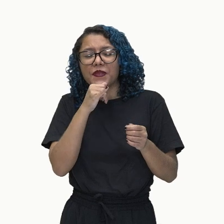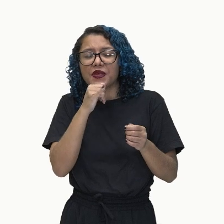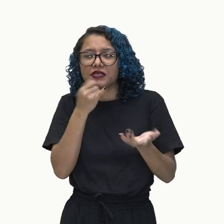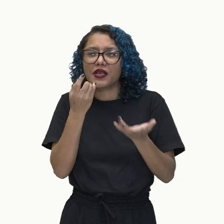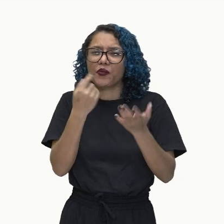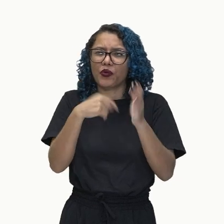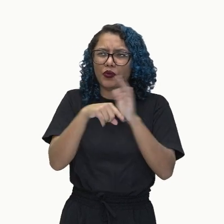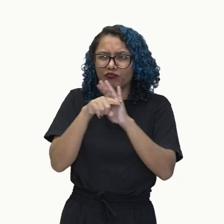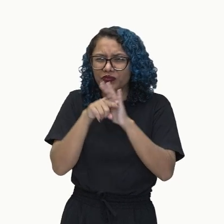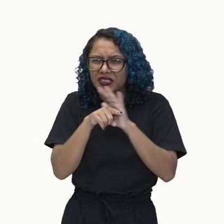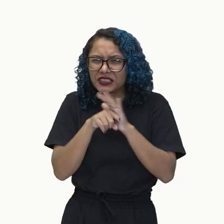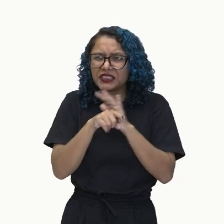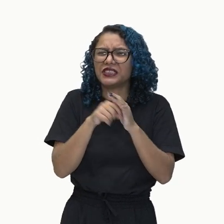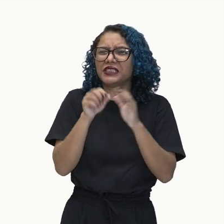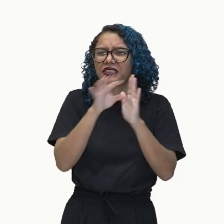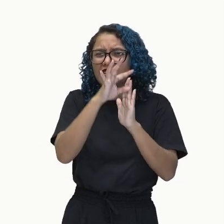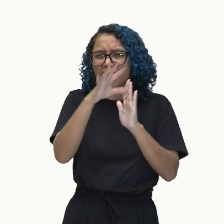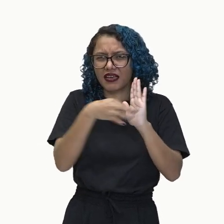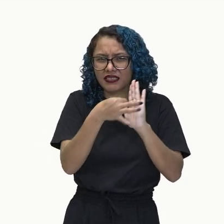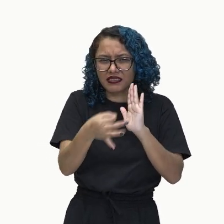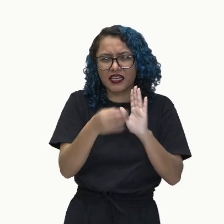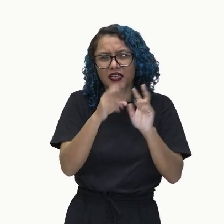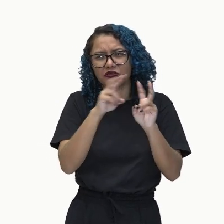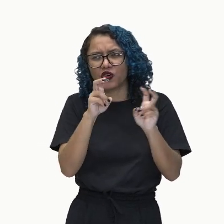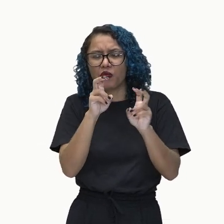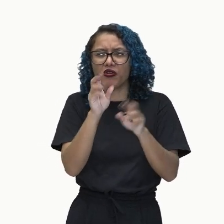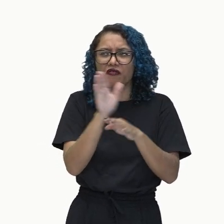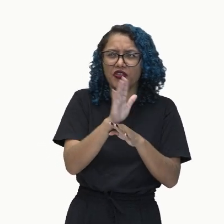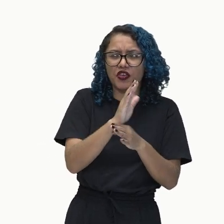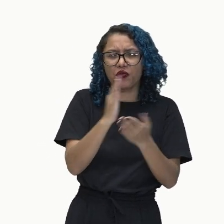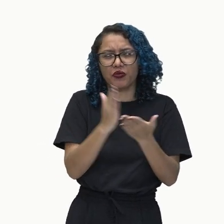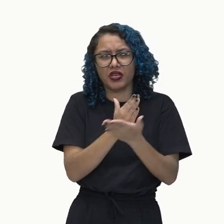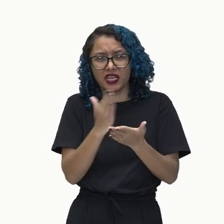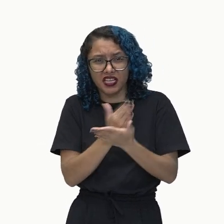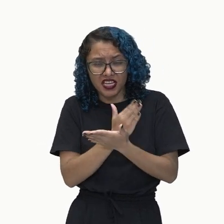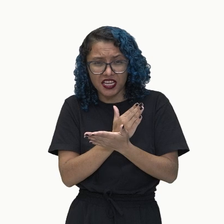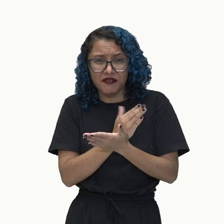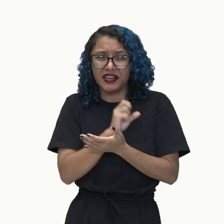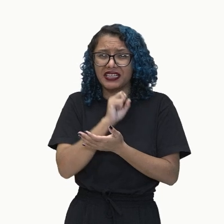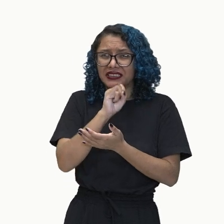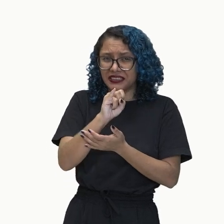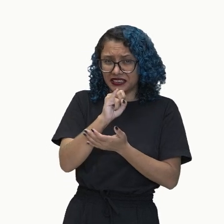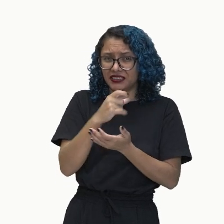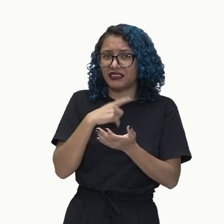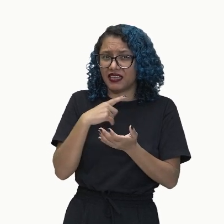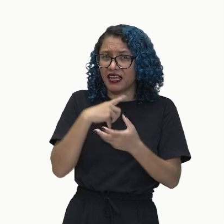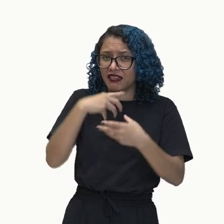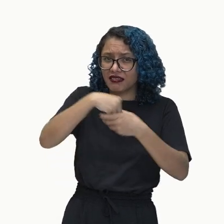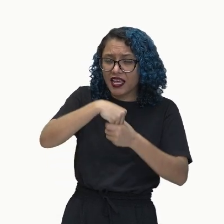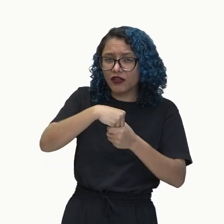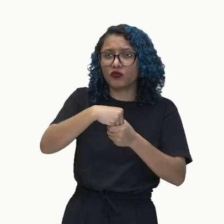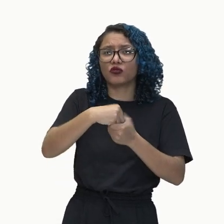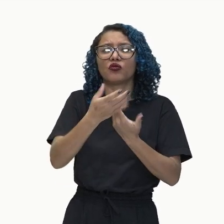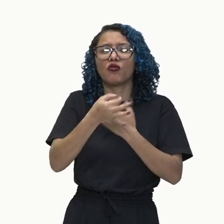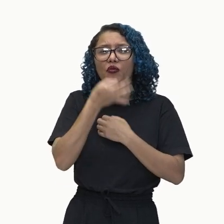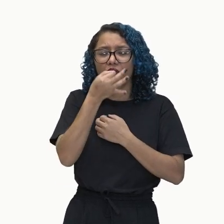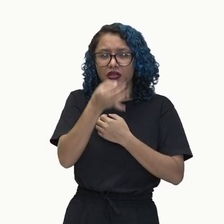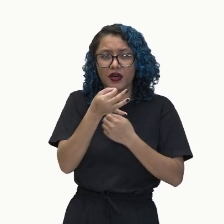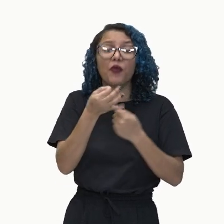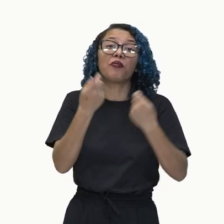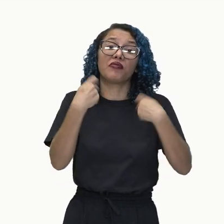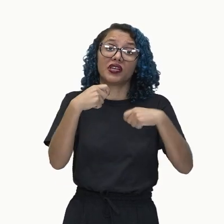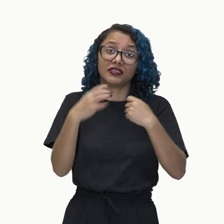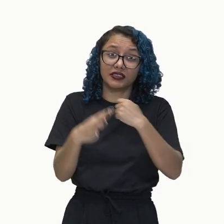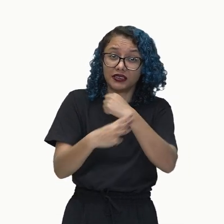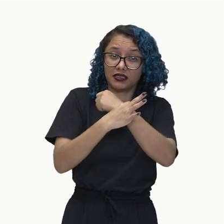aquilo. E quando eu trago esse elemento da informação e a argumentação, significa que eu vou embasar a minha opinião. Ela não é